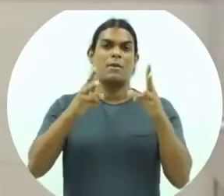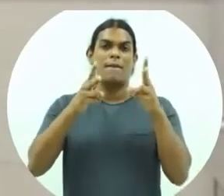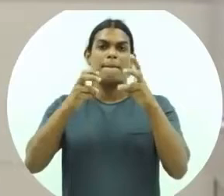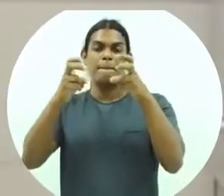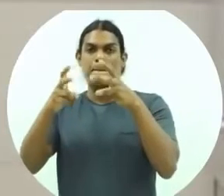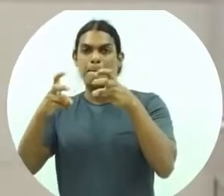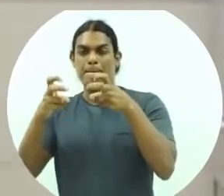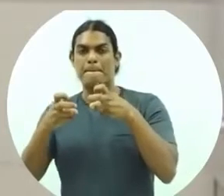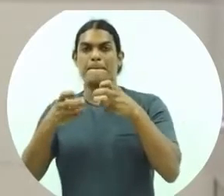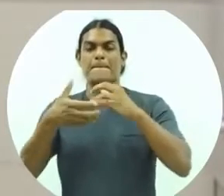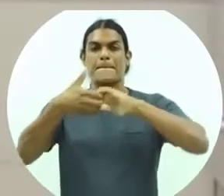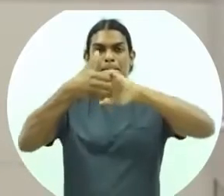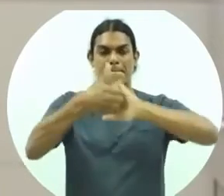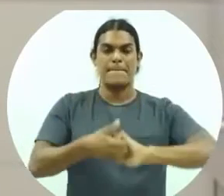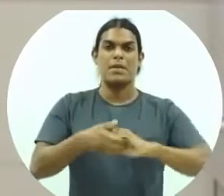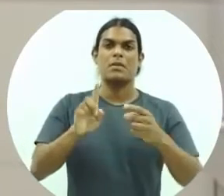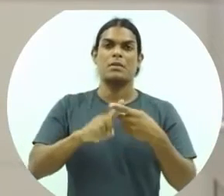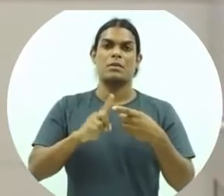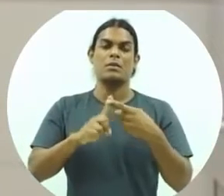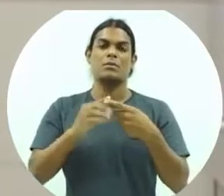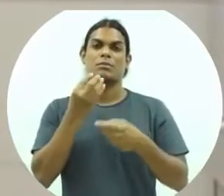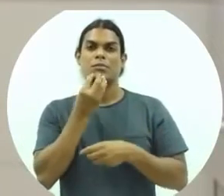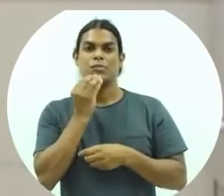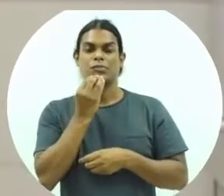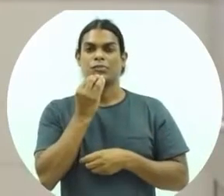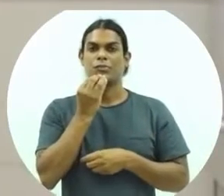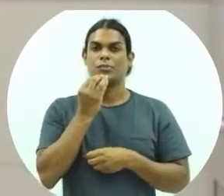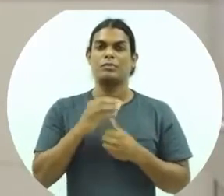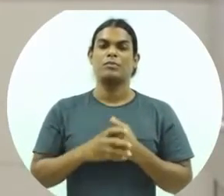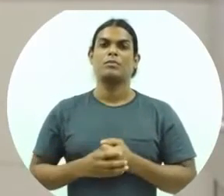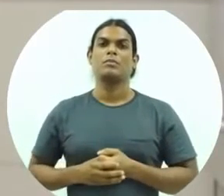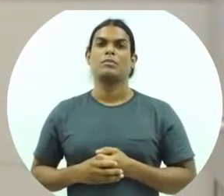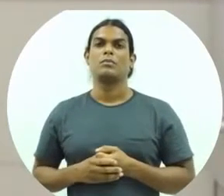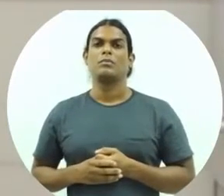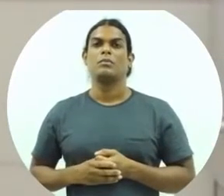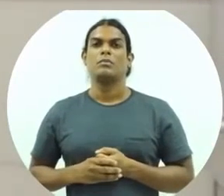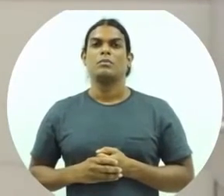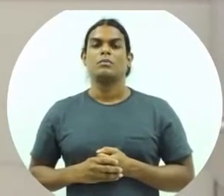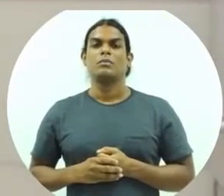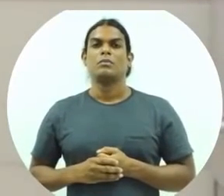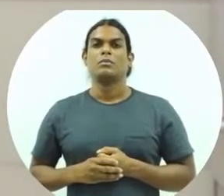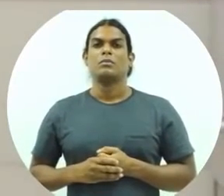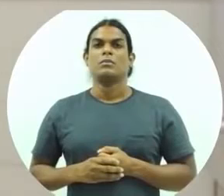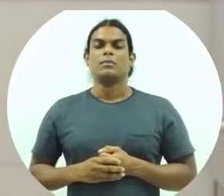busca identificar os pontos fortes e as oportunidades de melhoria do avaliado.